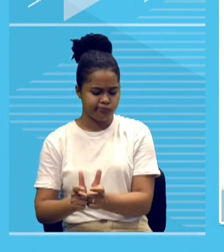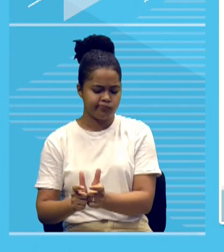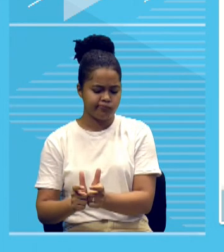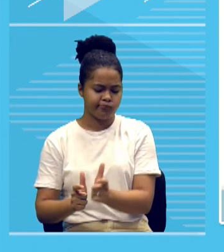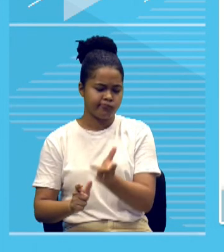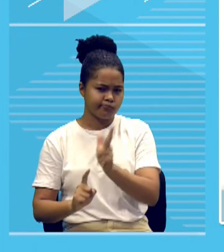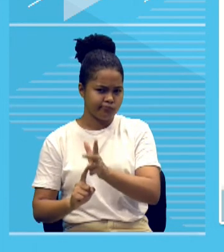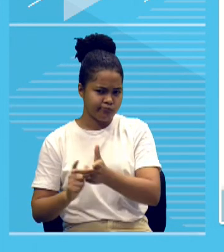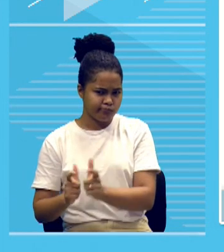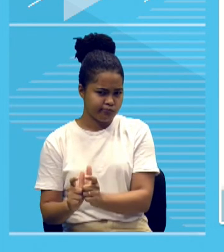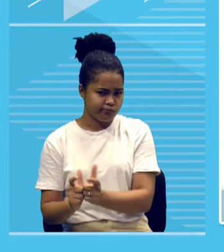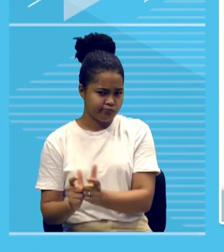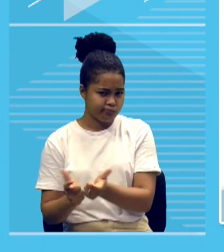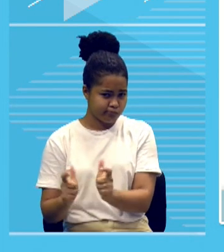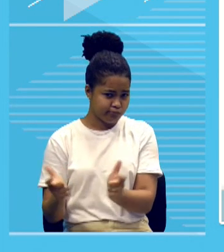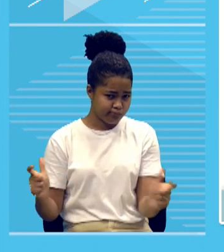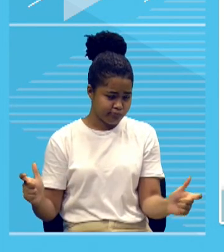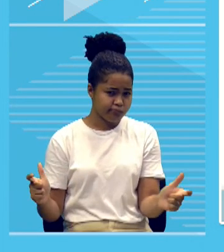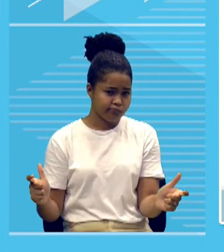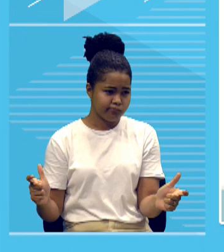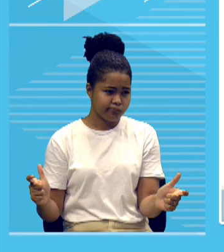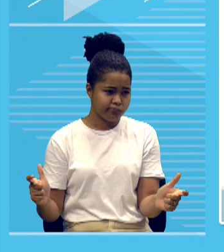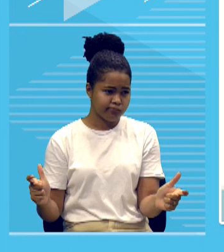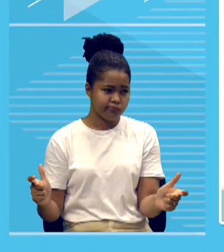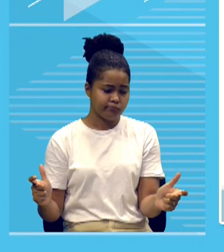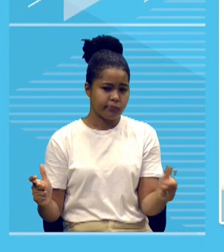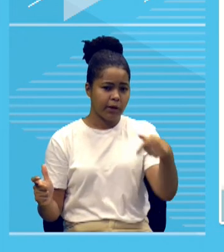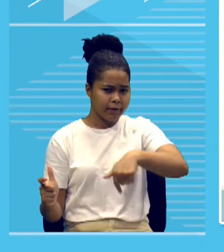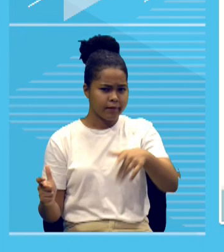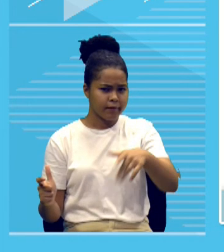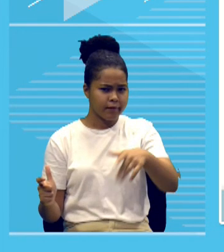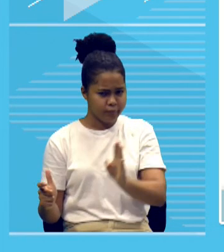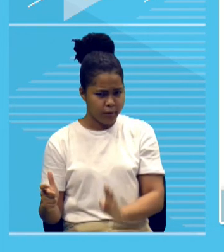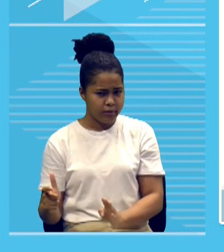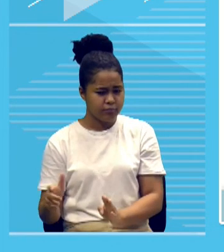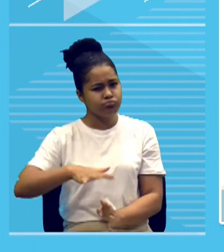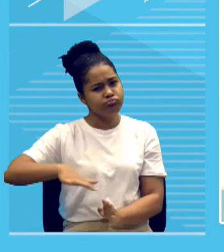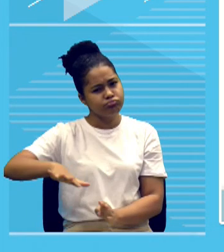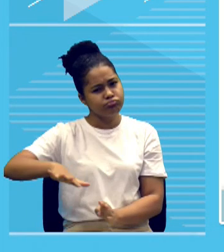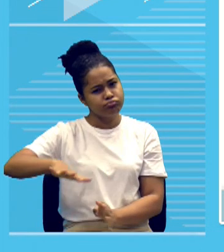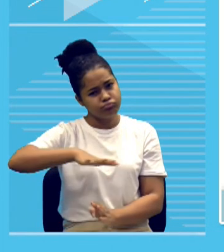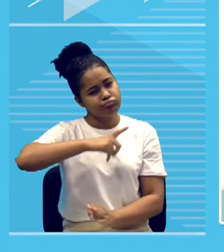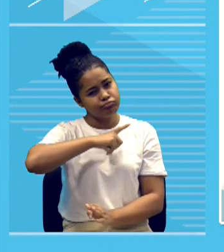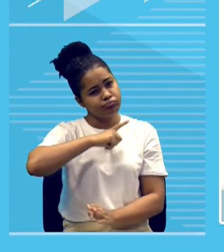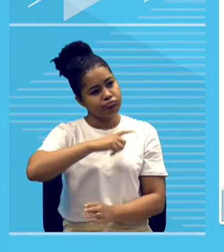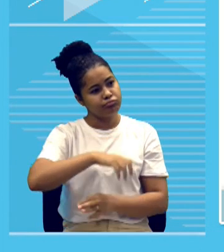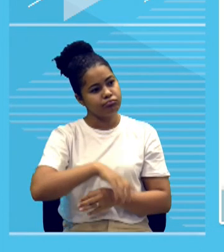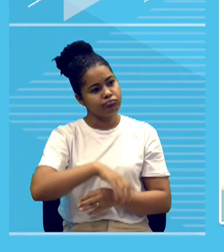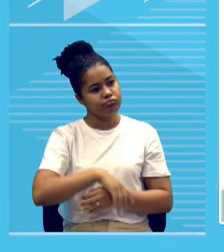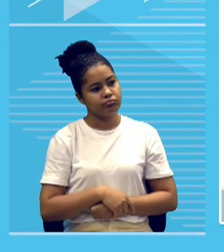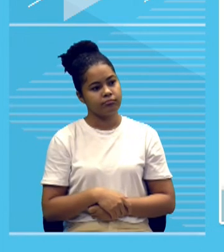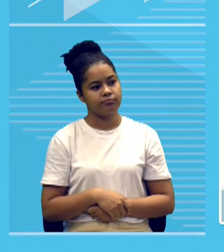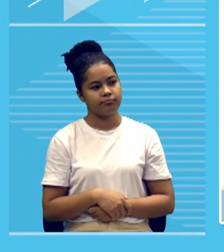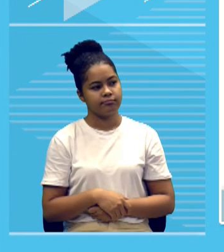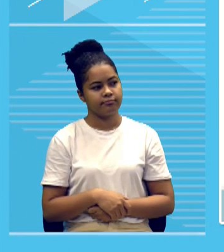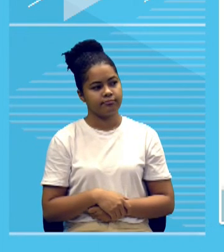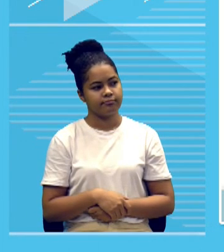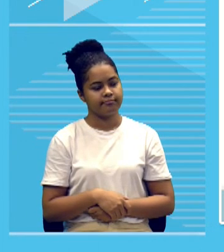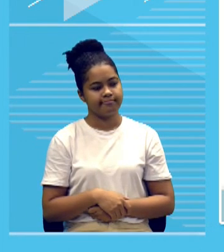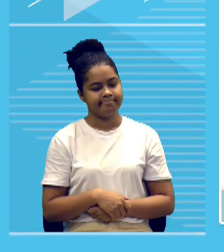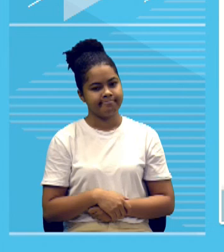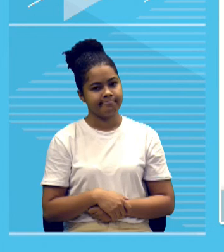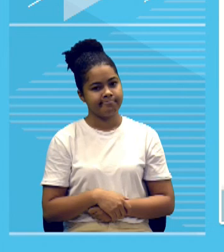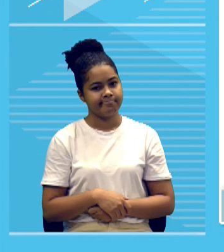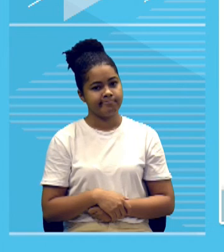seja bem-vinda só que não tem espaço Ismael para instalar aerogeradores no Brasil oi pra ter né